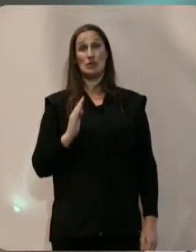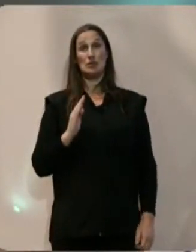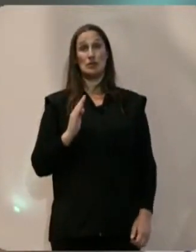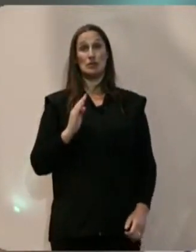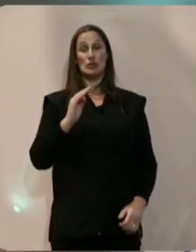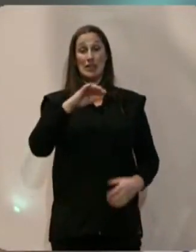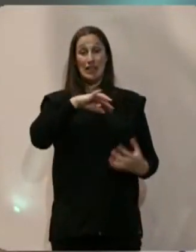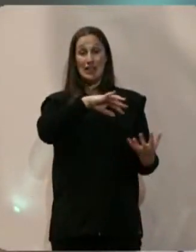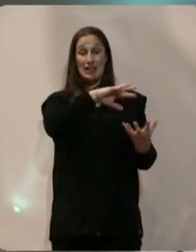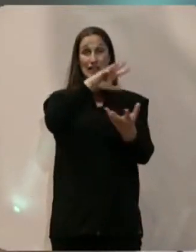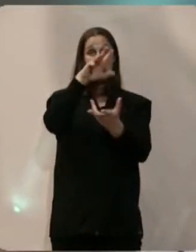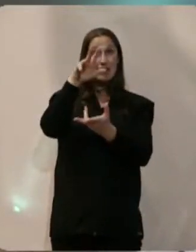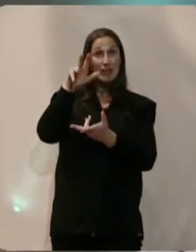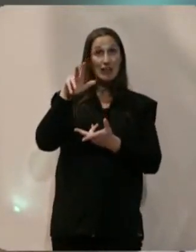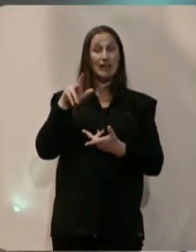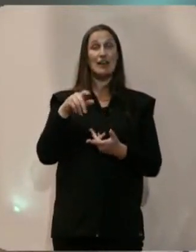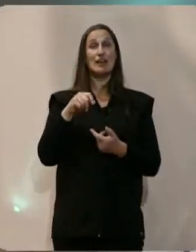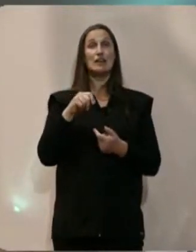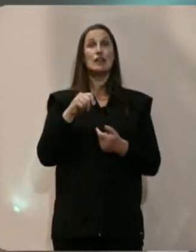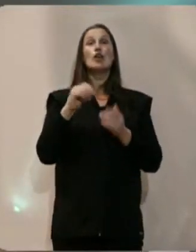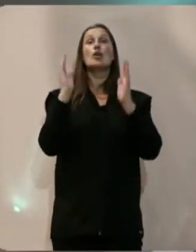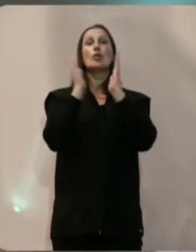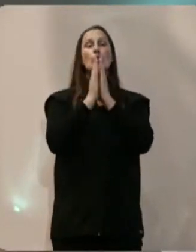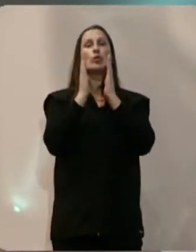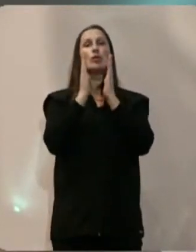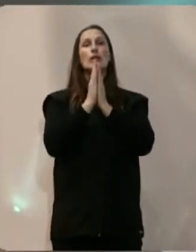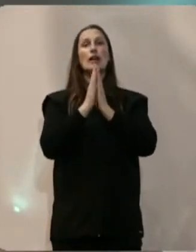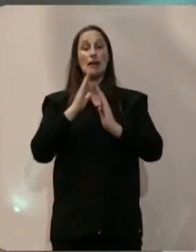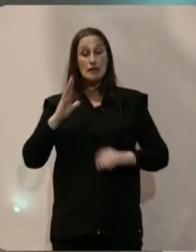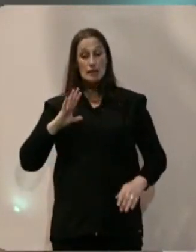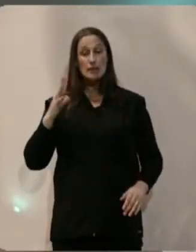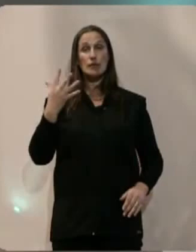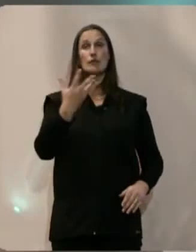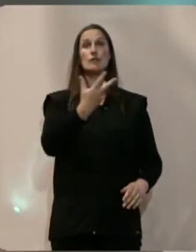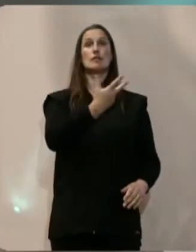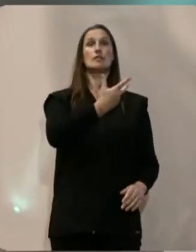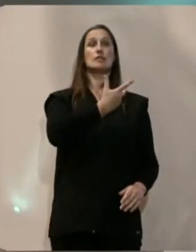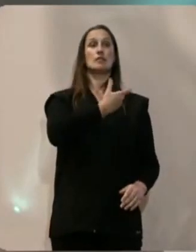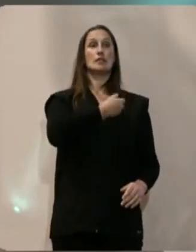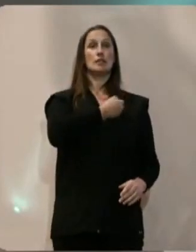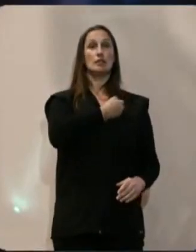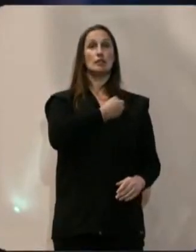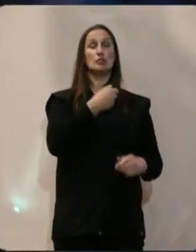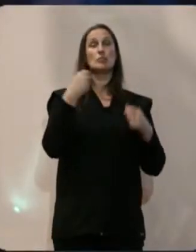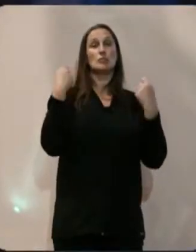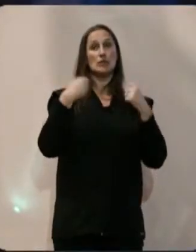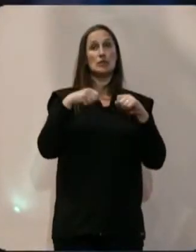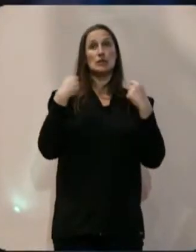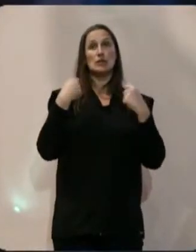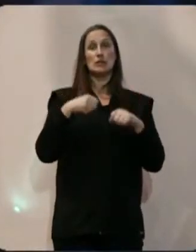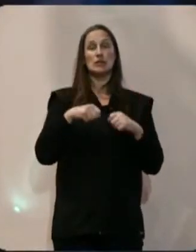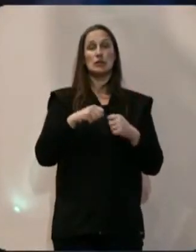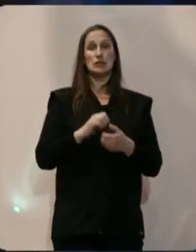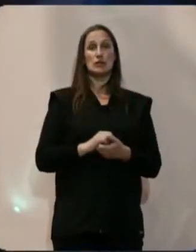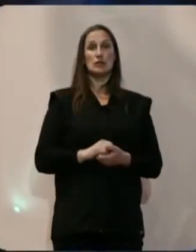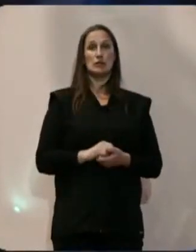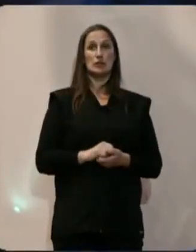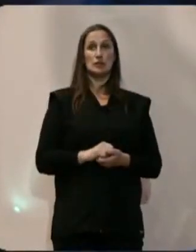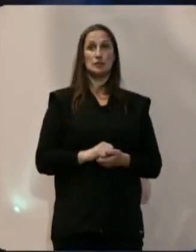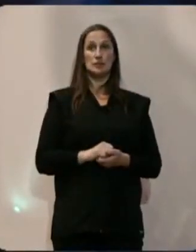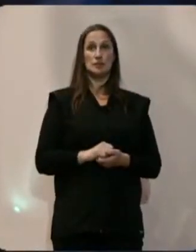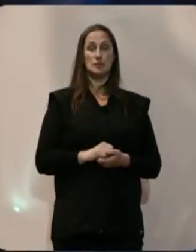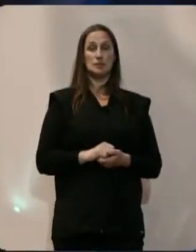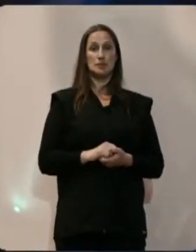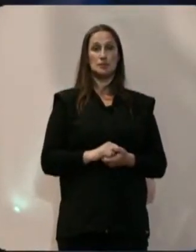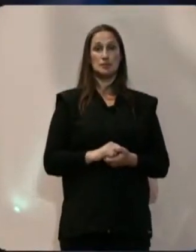Nós temos que orar pela salvação, porque muitos, mesmo em meio a